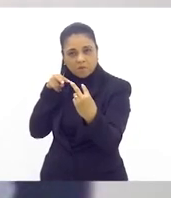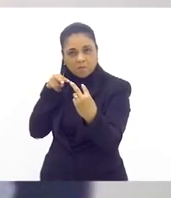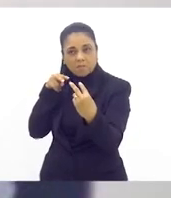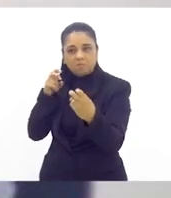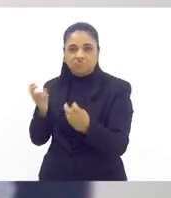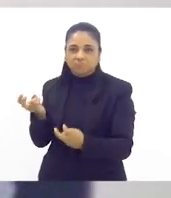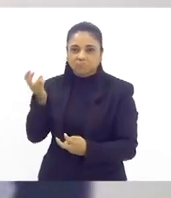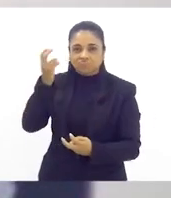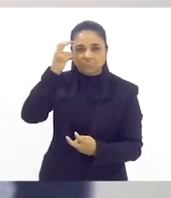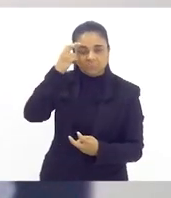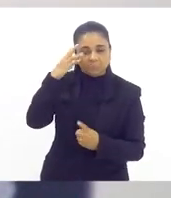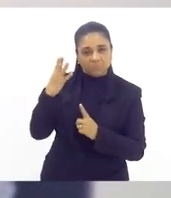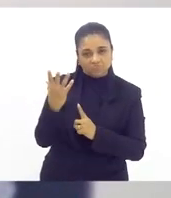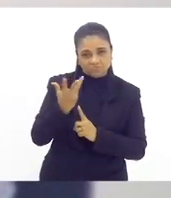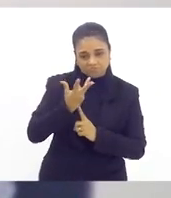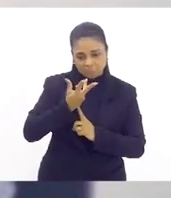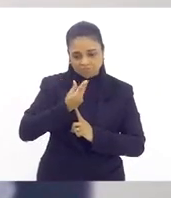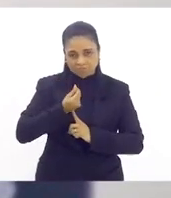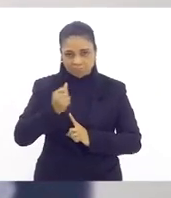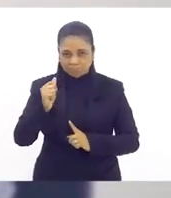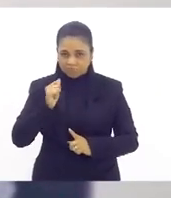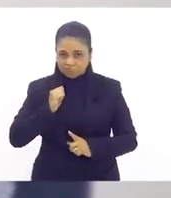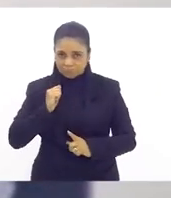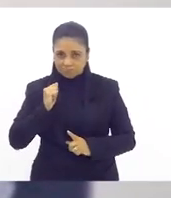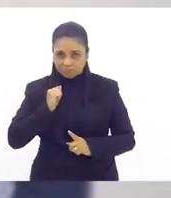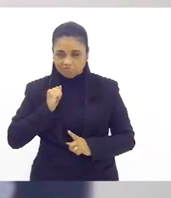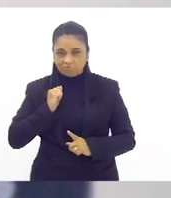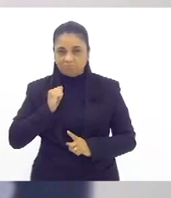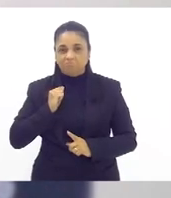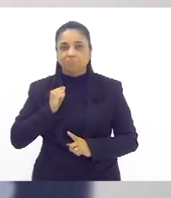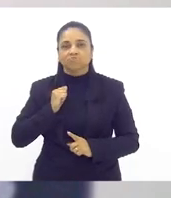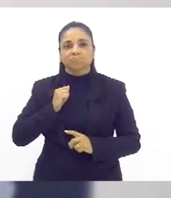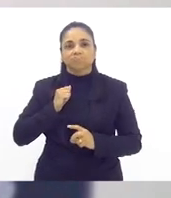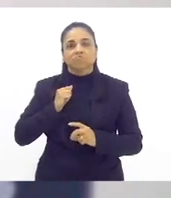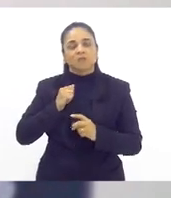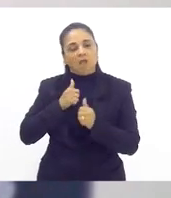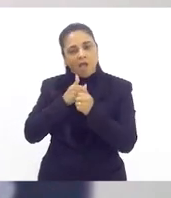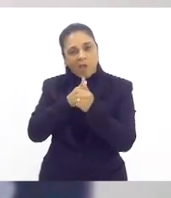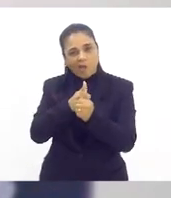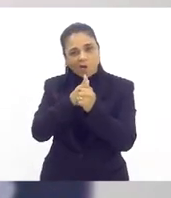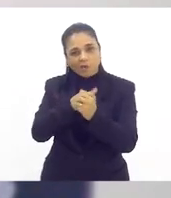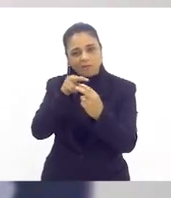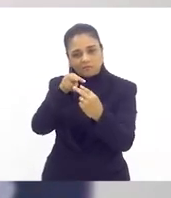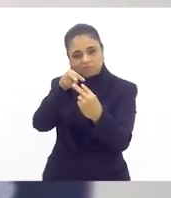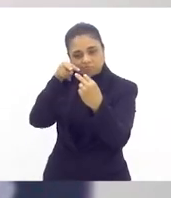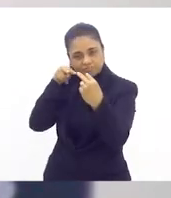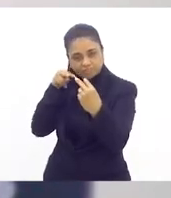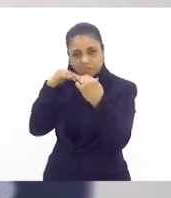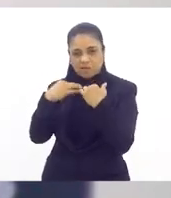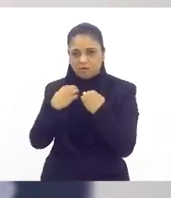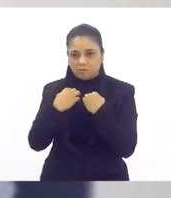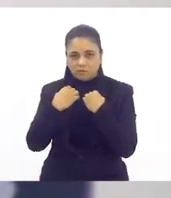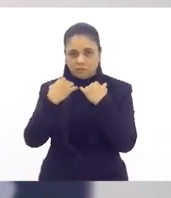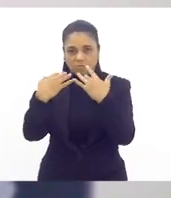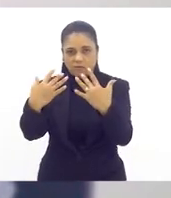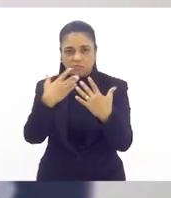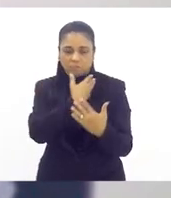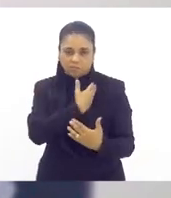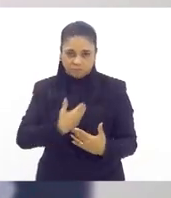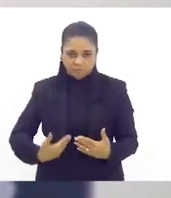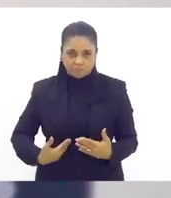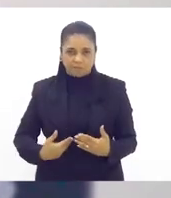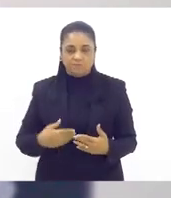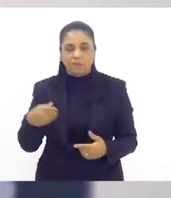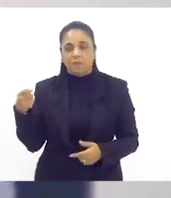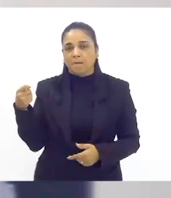Cultura os artistas que estão acompanhando remotamente a nossa audiência pública vou passar aqui